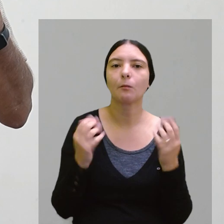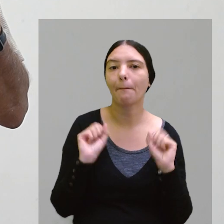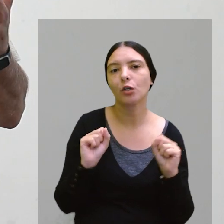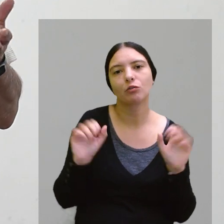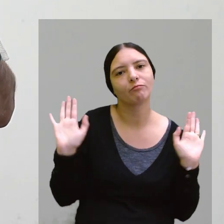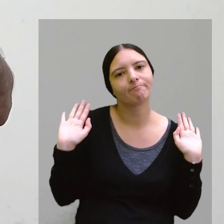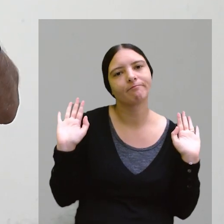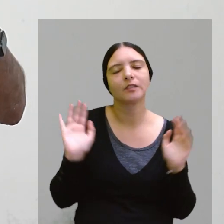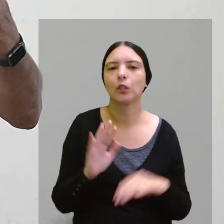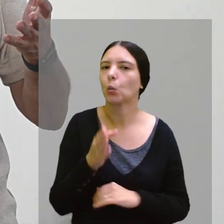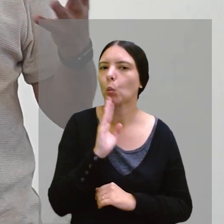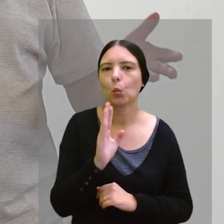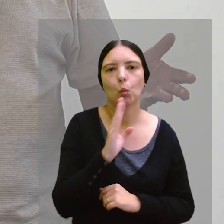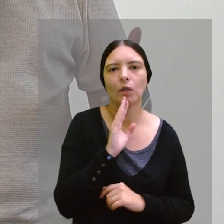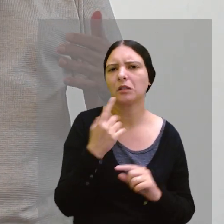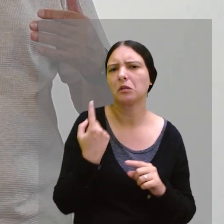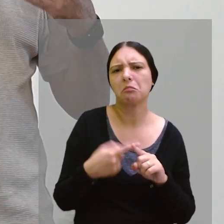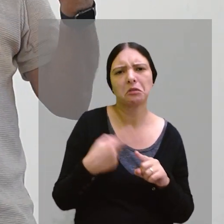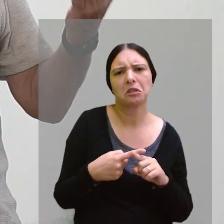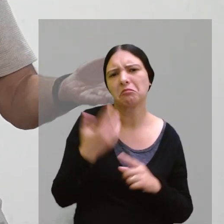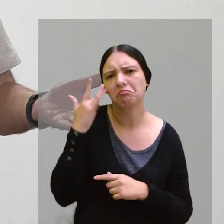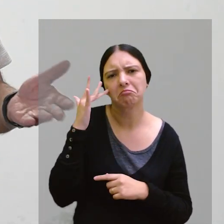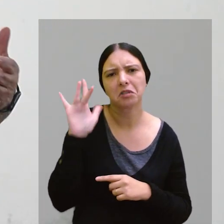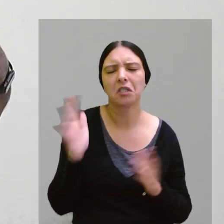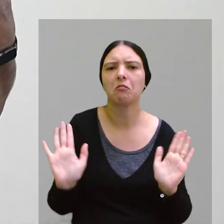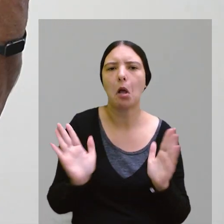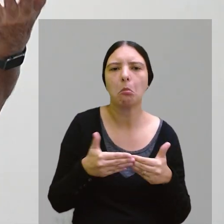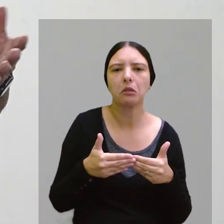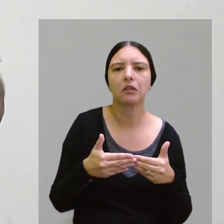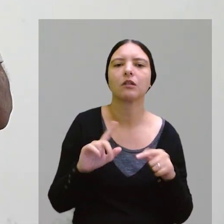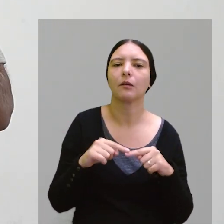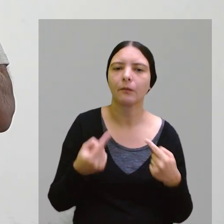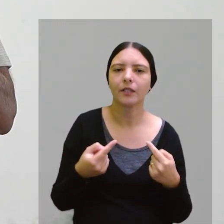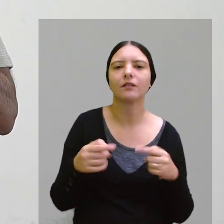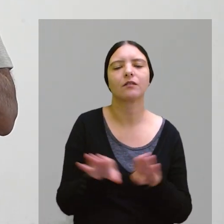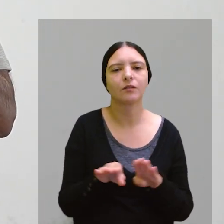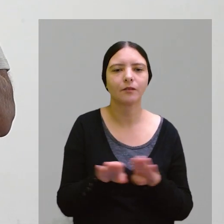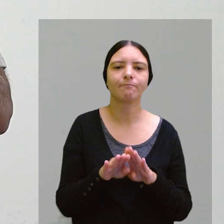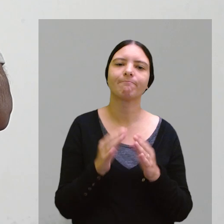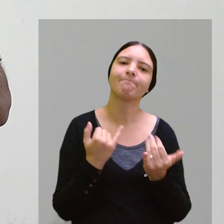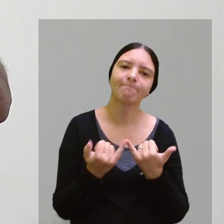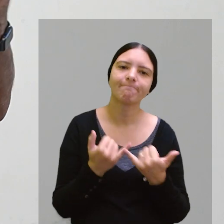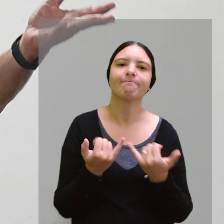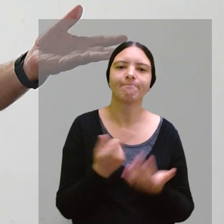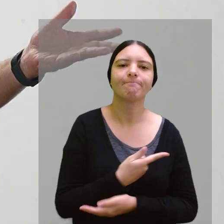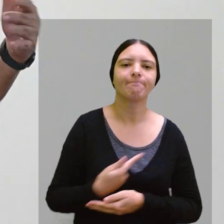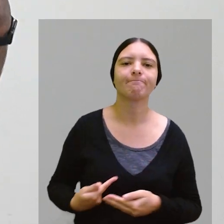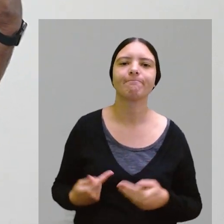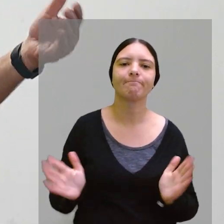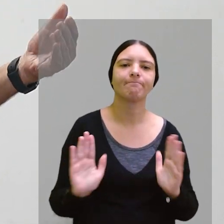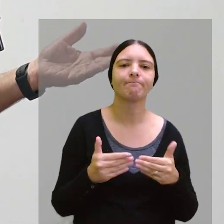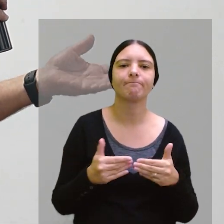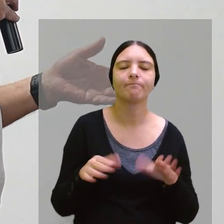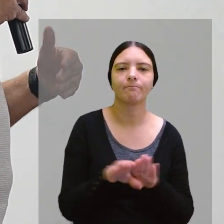reflexo. Eu não conheço exatamente as circunstâncias desse fechamento, mas cheira alguma coisa nesse sentido. Talvez não